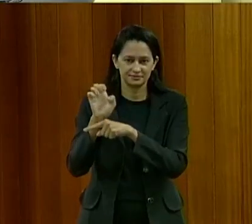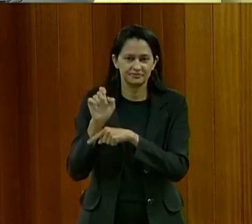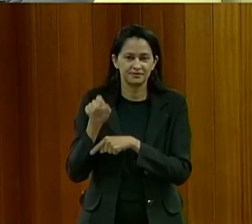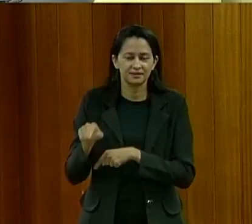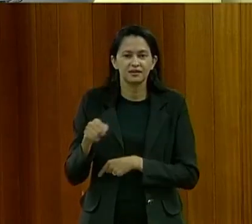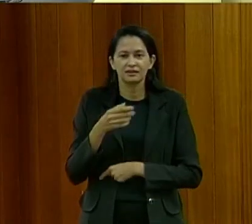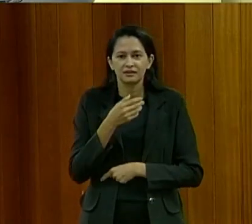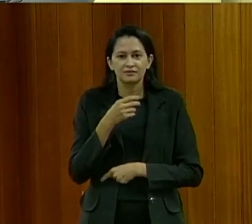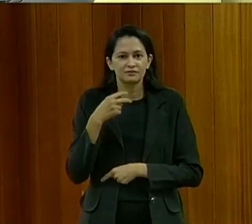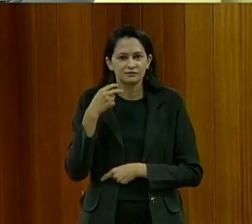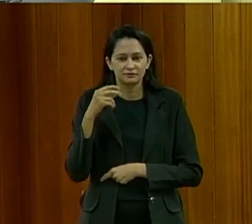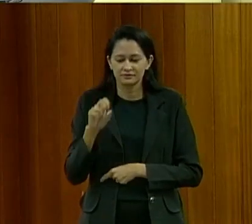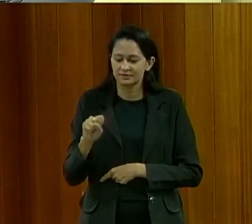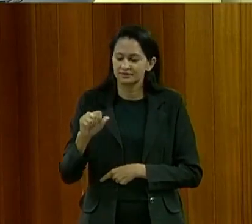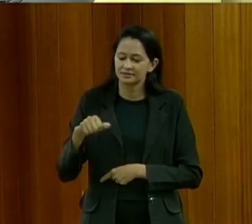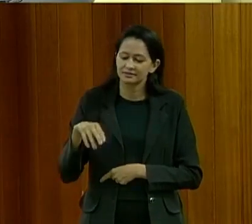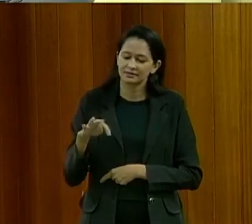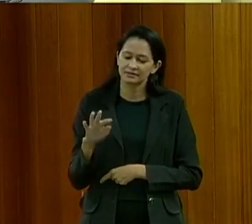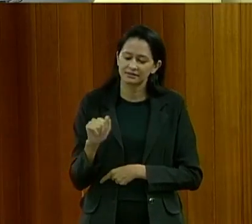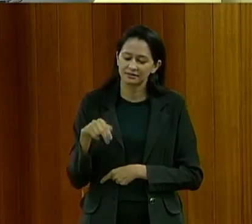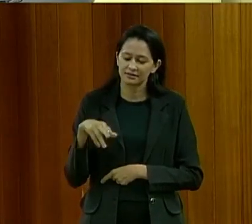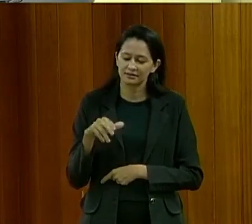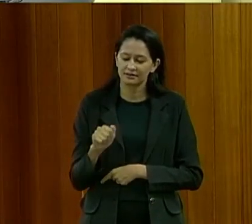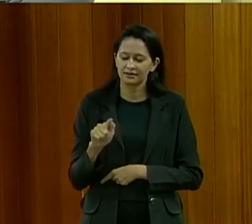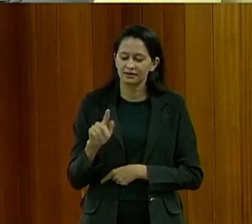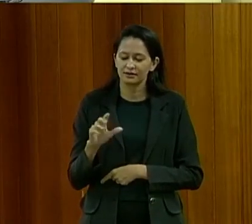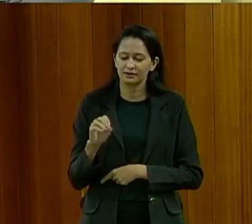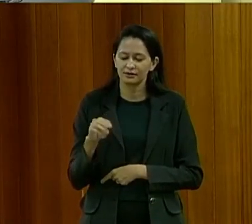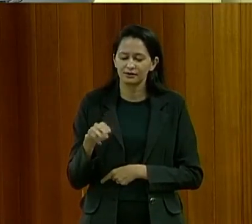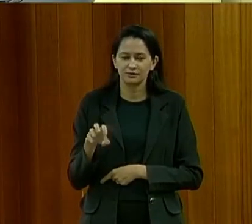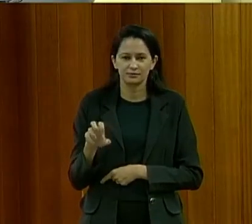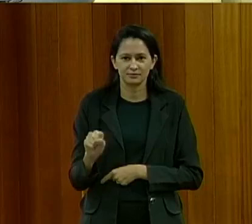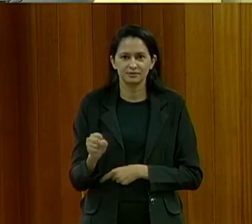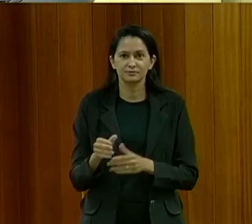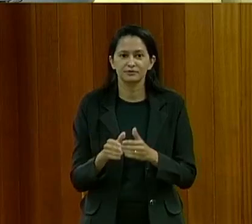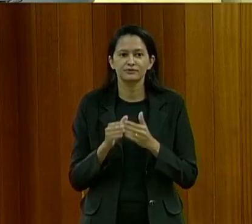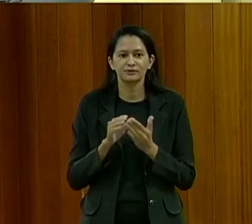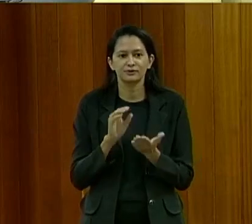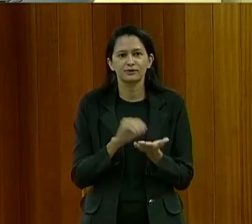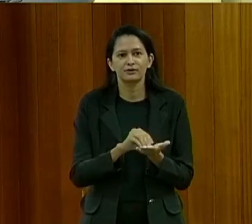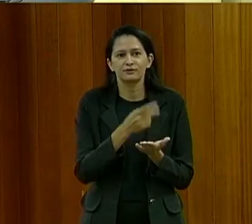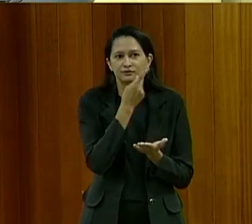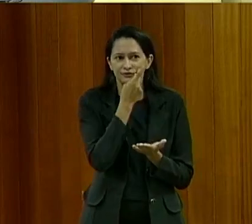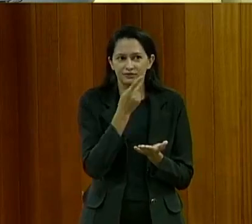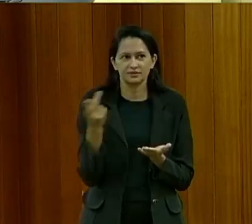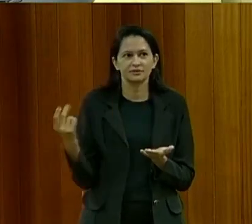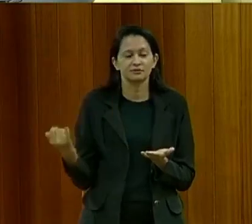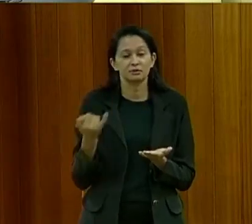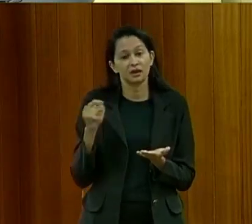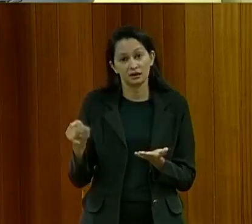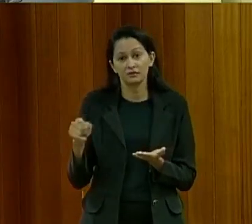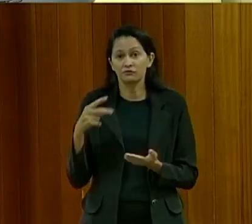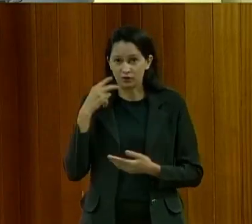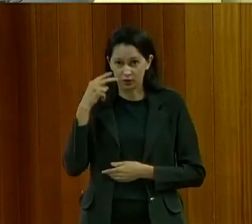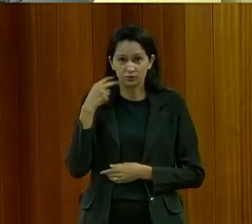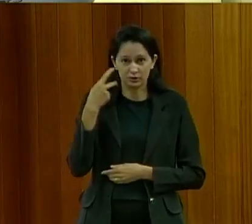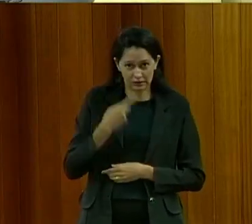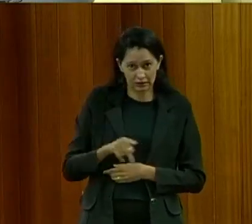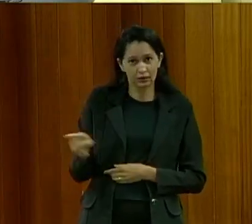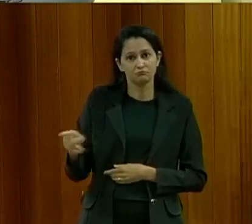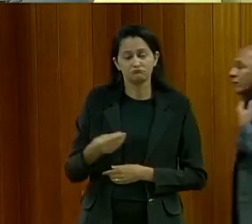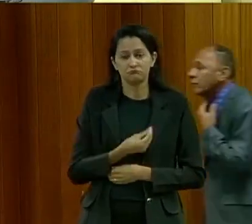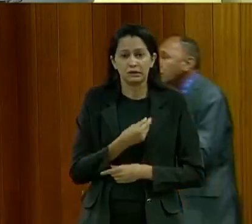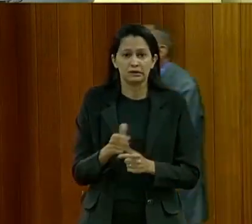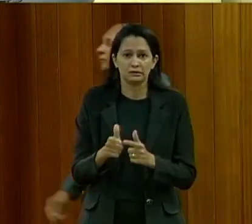hoje. Seja registrado como nossa visita honrosa. Vereador licenciado dessa casa e próximo deputado estadual, Santana